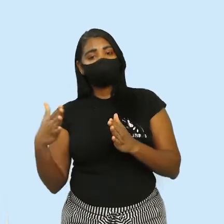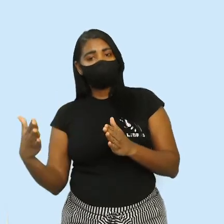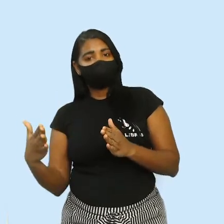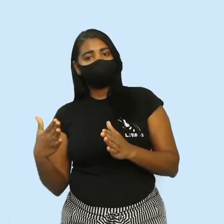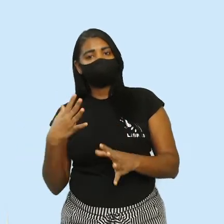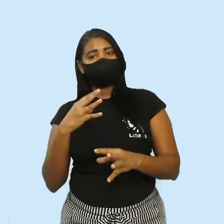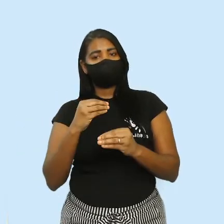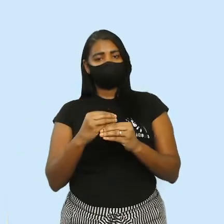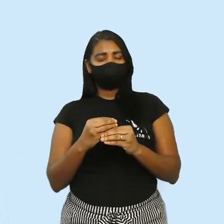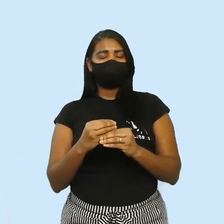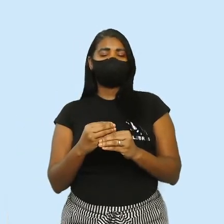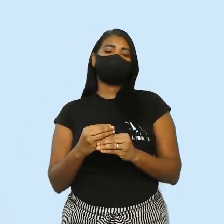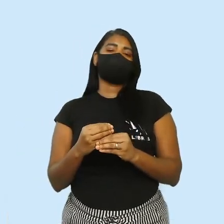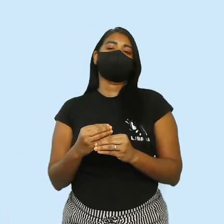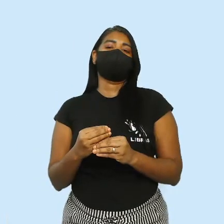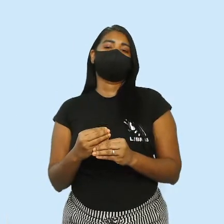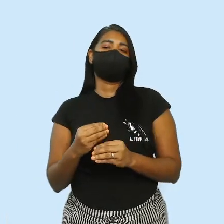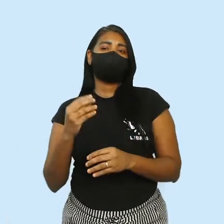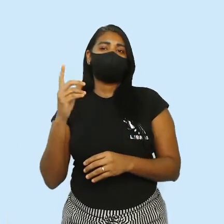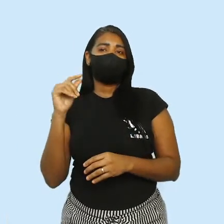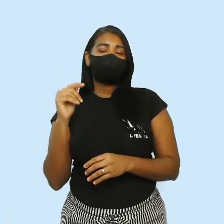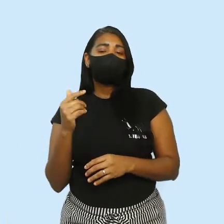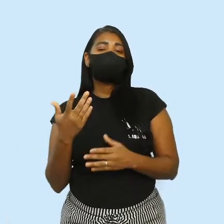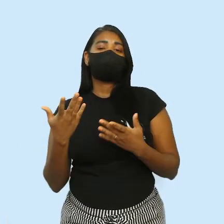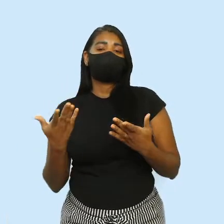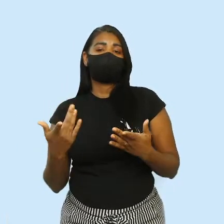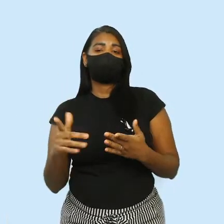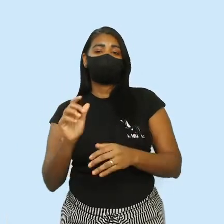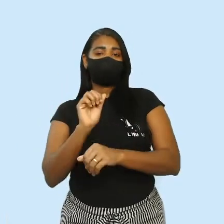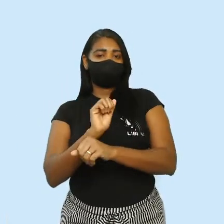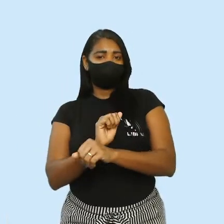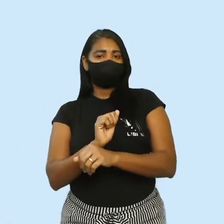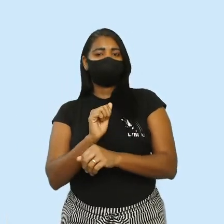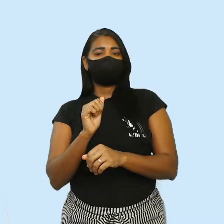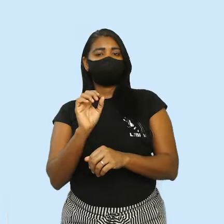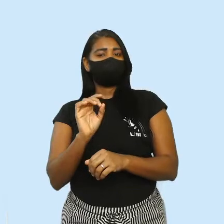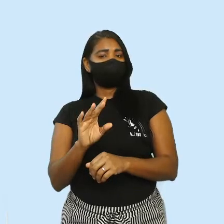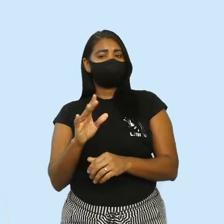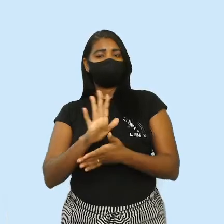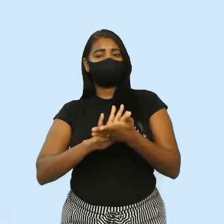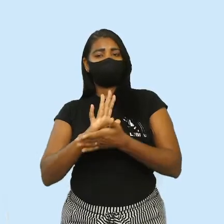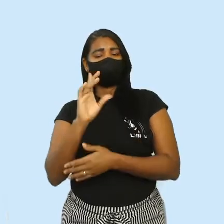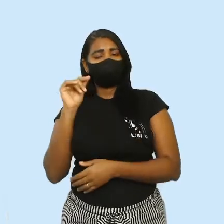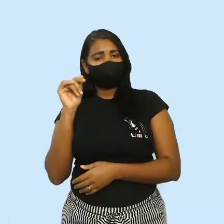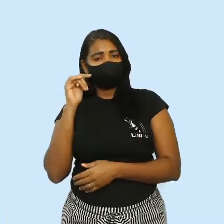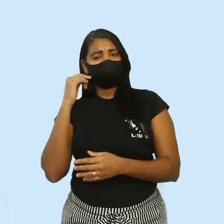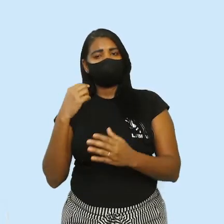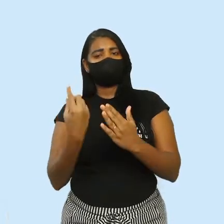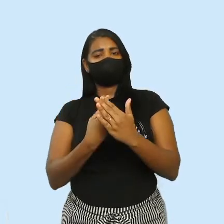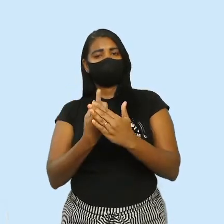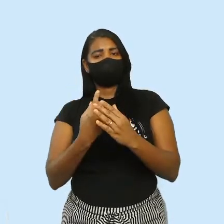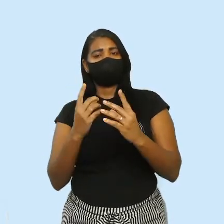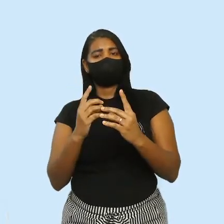processos artísticos e toda essa questão financeira não ficar parada, né, por conta desse distanciamento